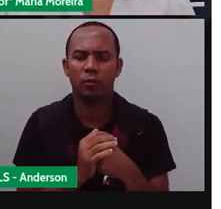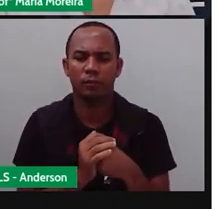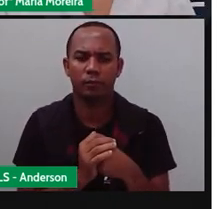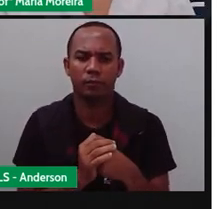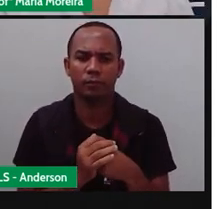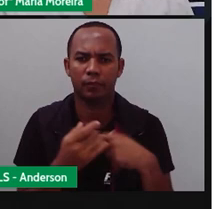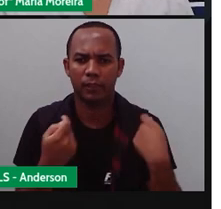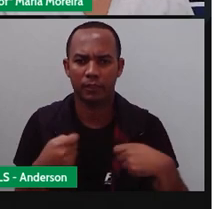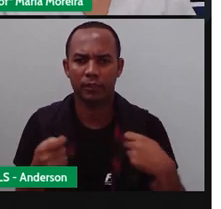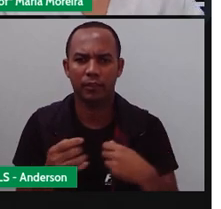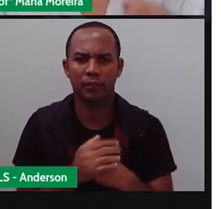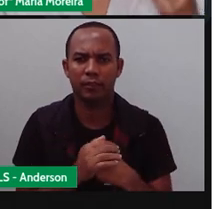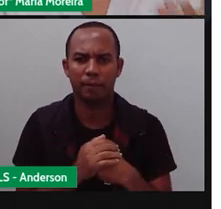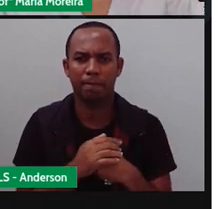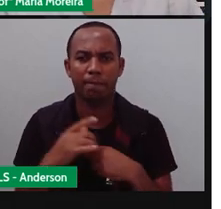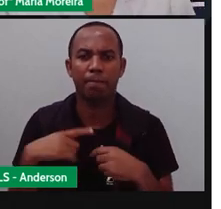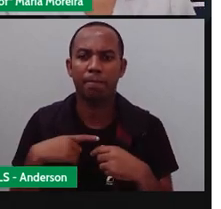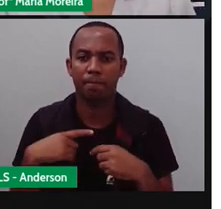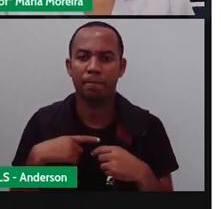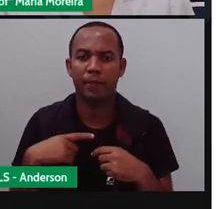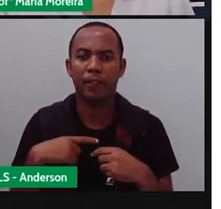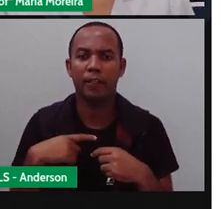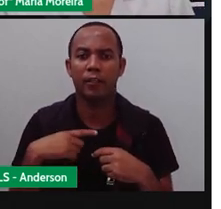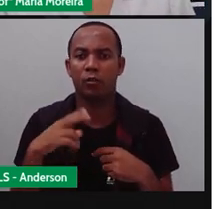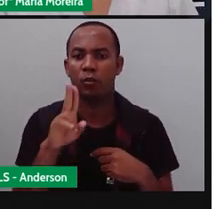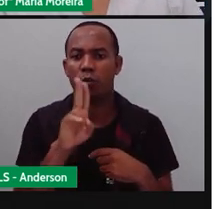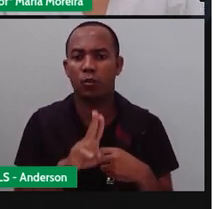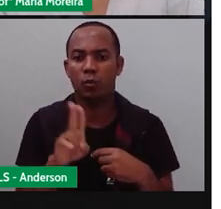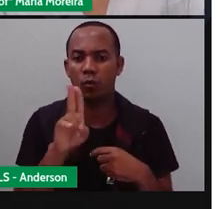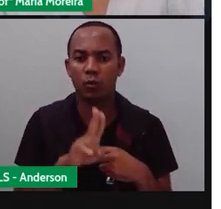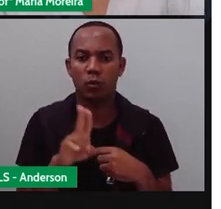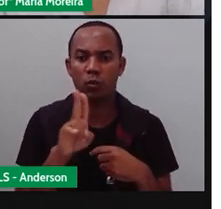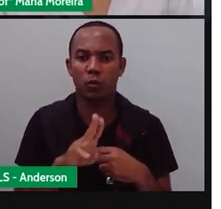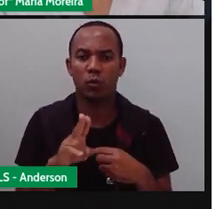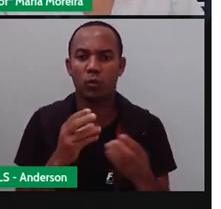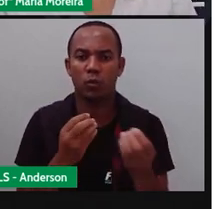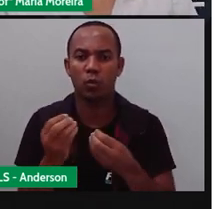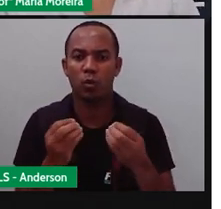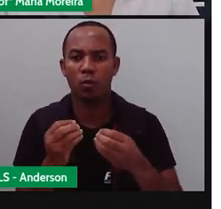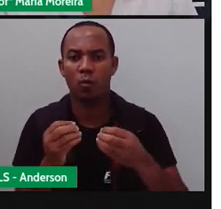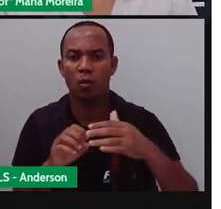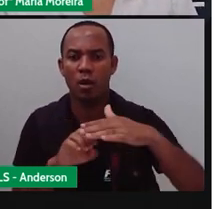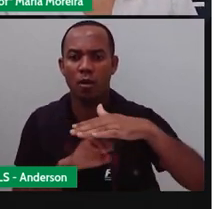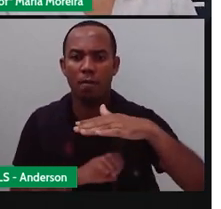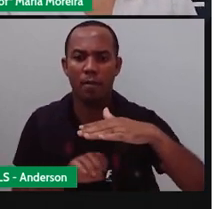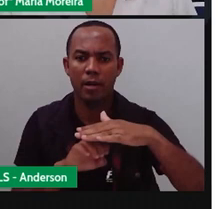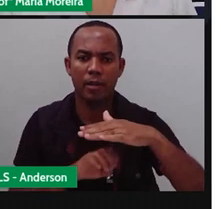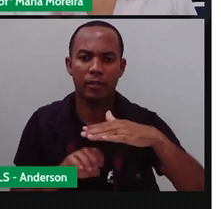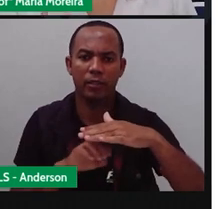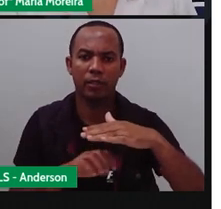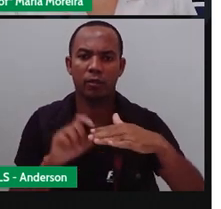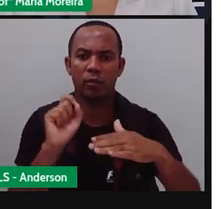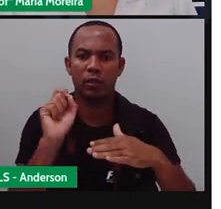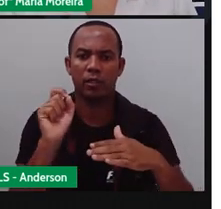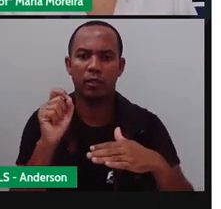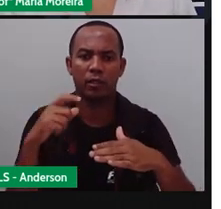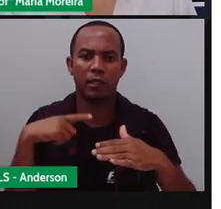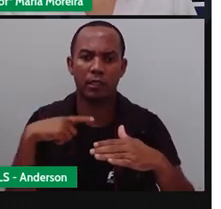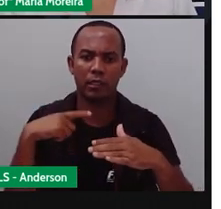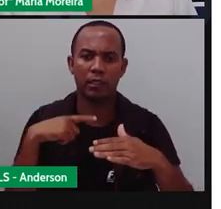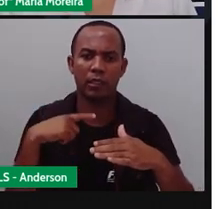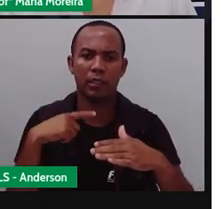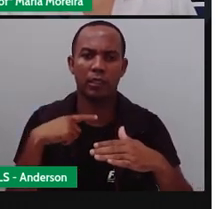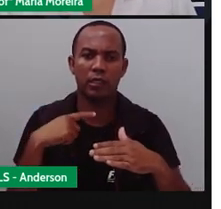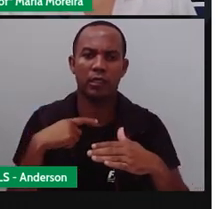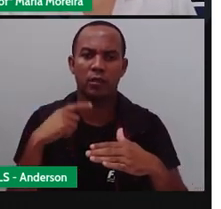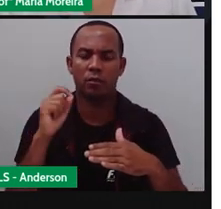privatizada então existe uma concessão de uso de sair E aí a empresa né que a via Bahia ela cobra uma taxa